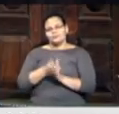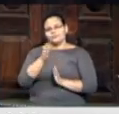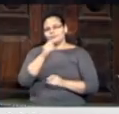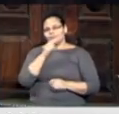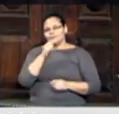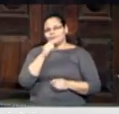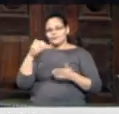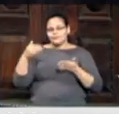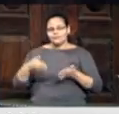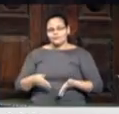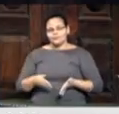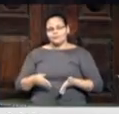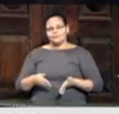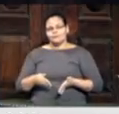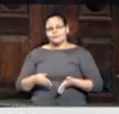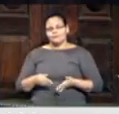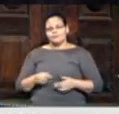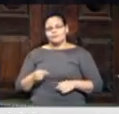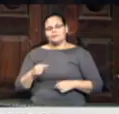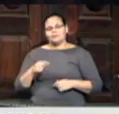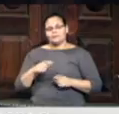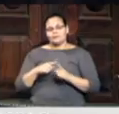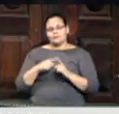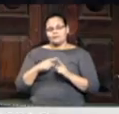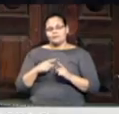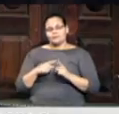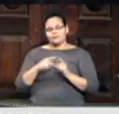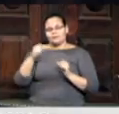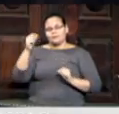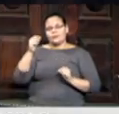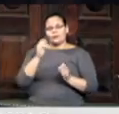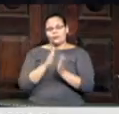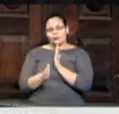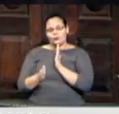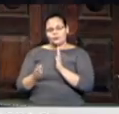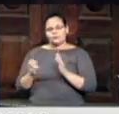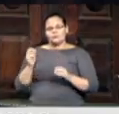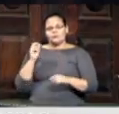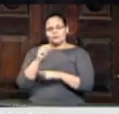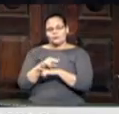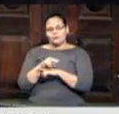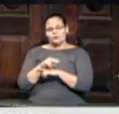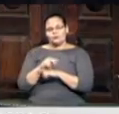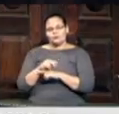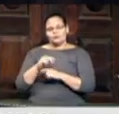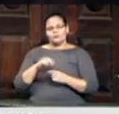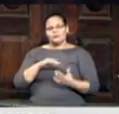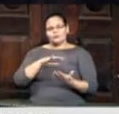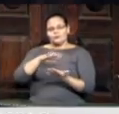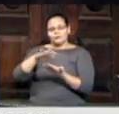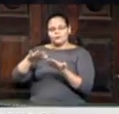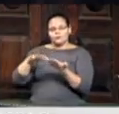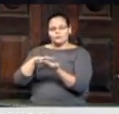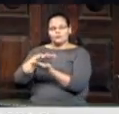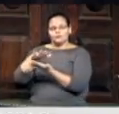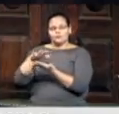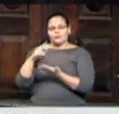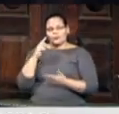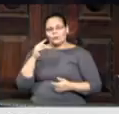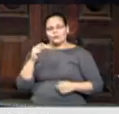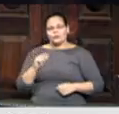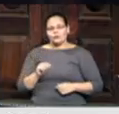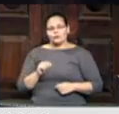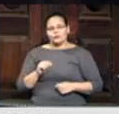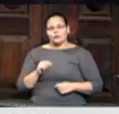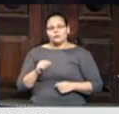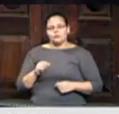homem das ruas. Da rua fujo e entro pelo verso adentro, para dizer do rio e seu